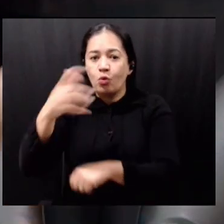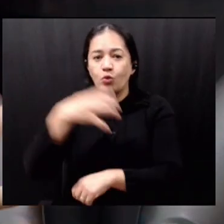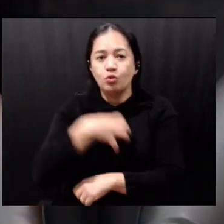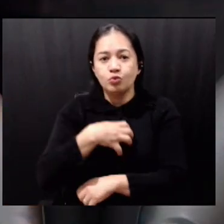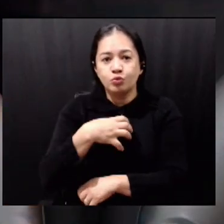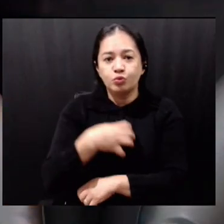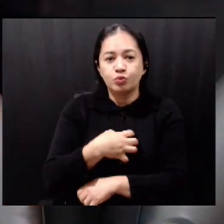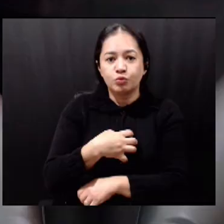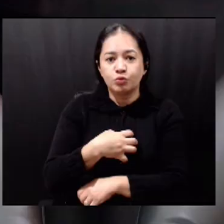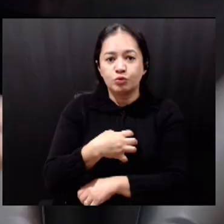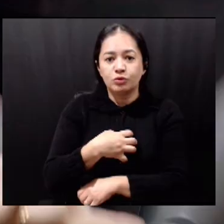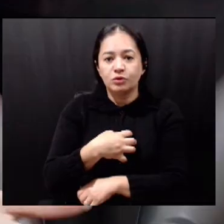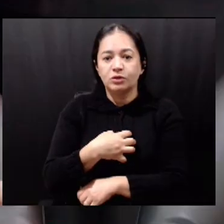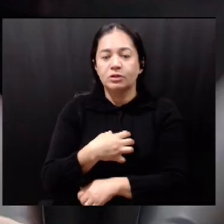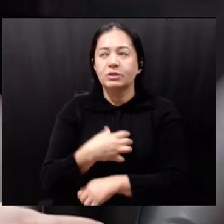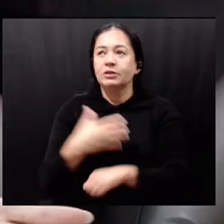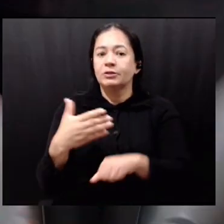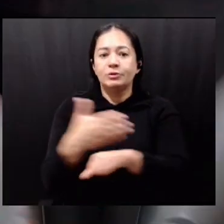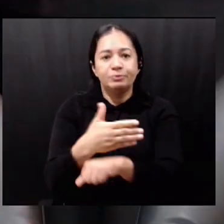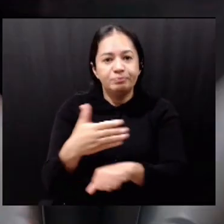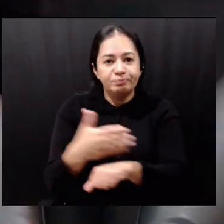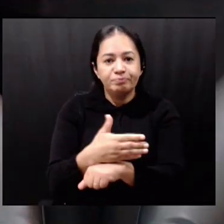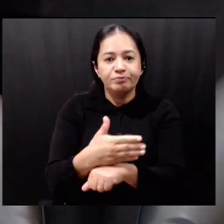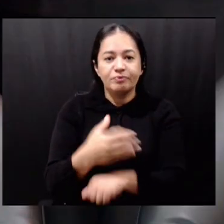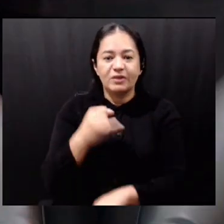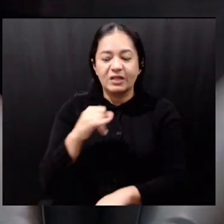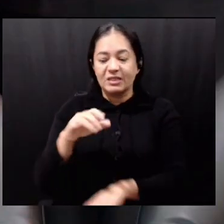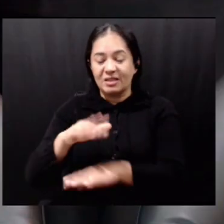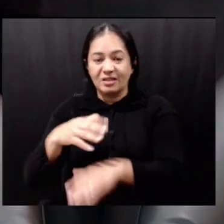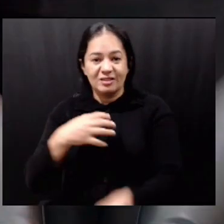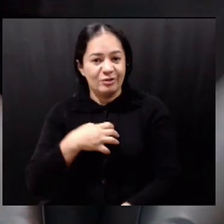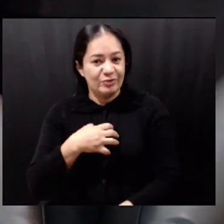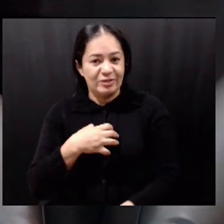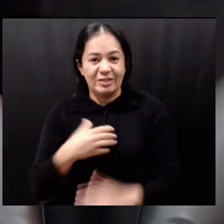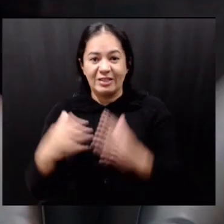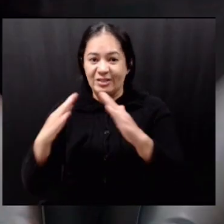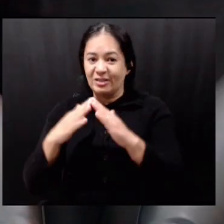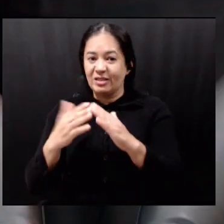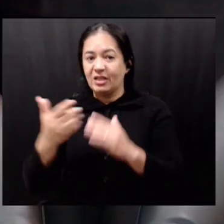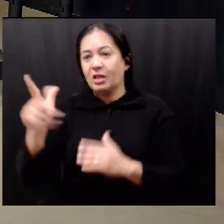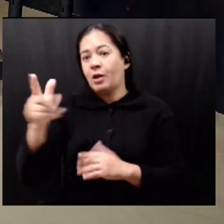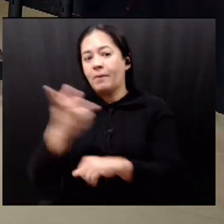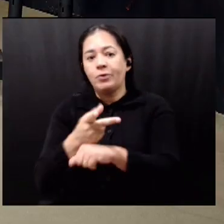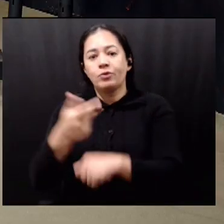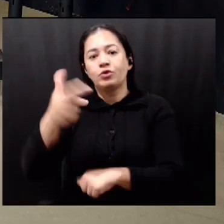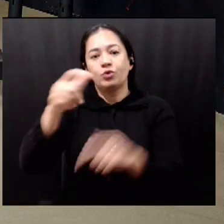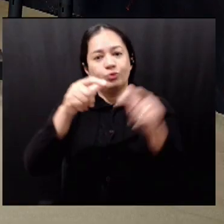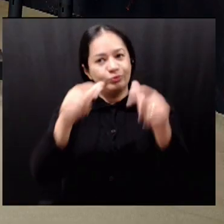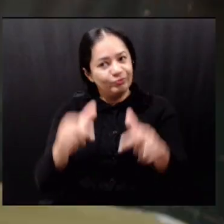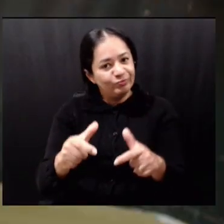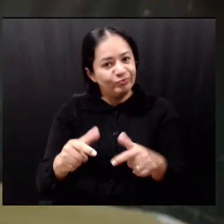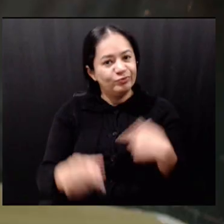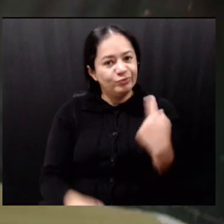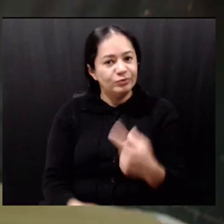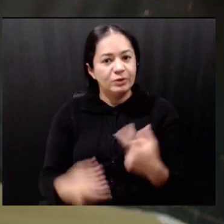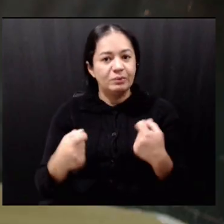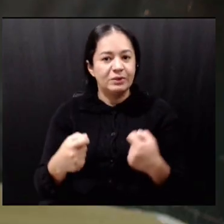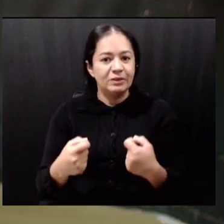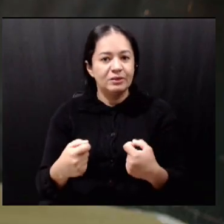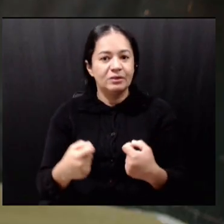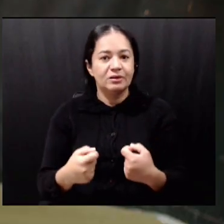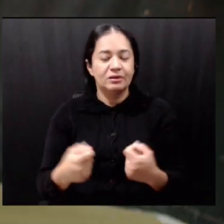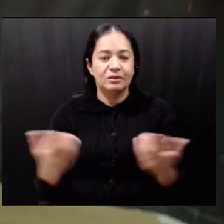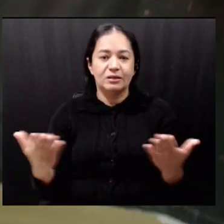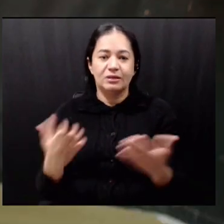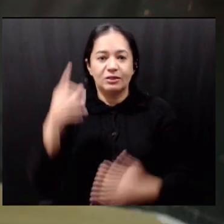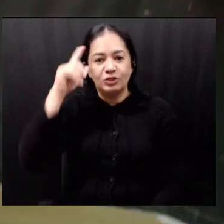sentir pertencente. Se ela não se sente pertencente dentro da casa, ela vai buscar algum lugar. A gente precisa, você sabe que esses dias eu ouvi uma frase que me impactou, me